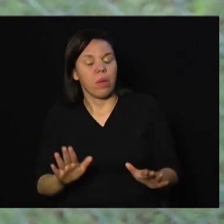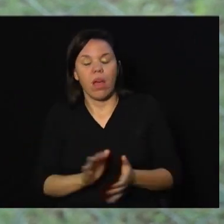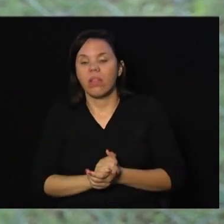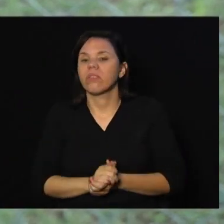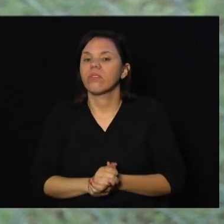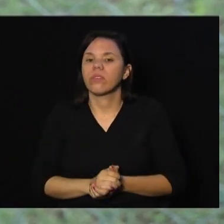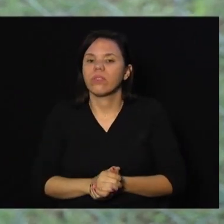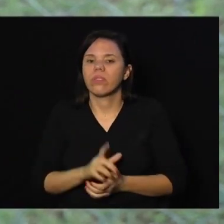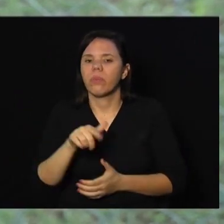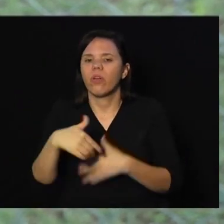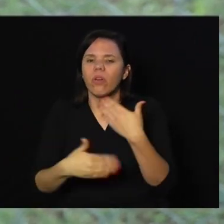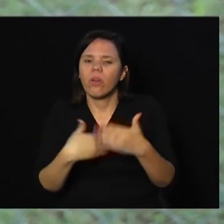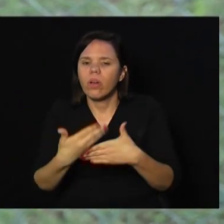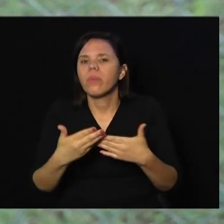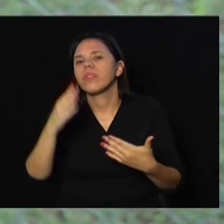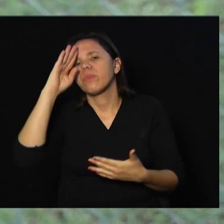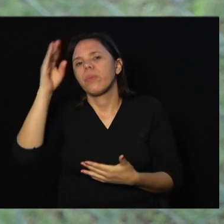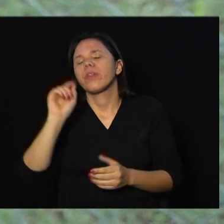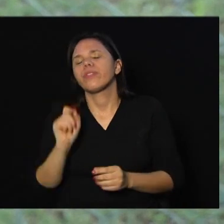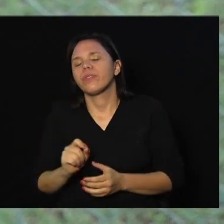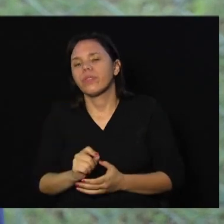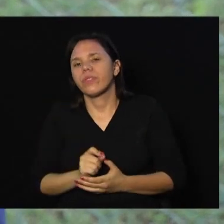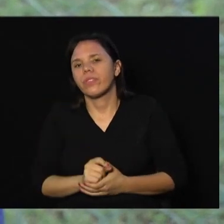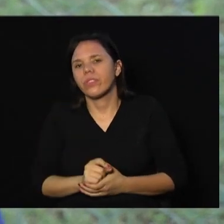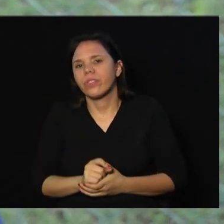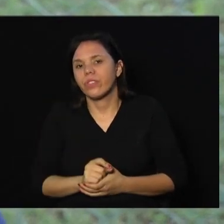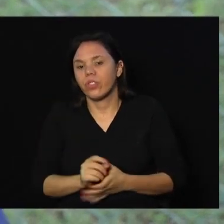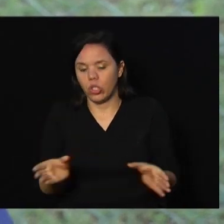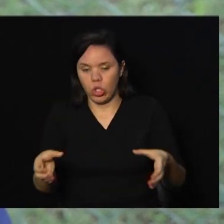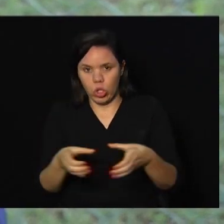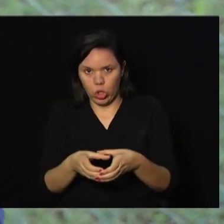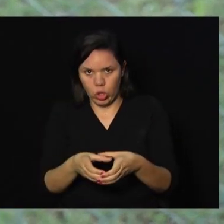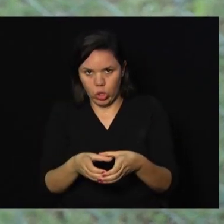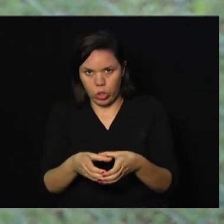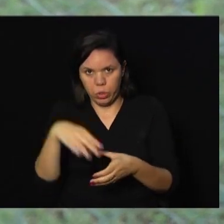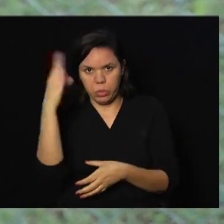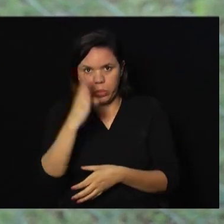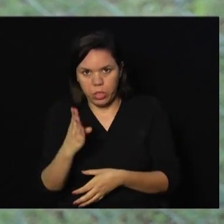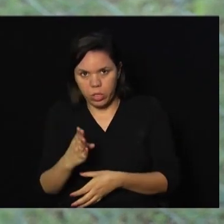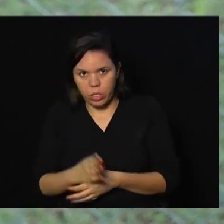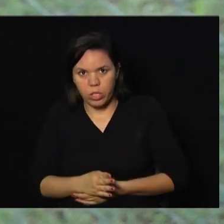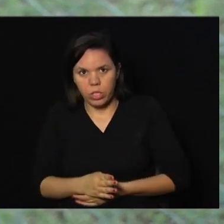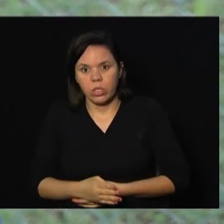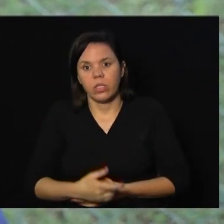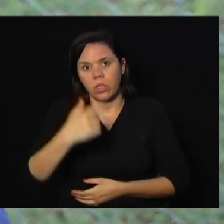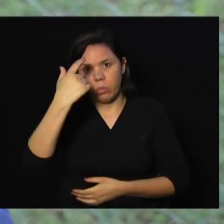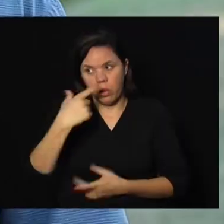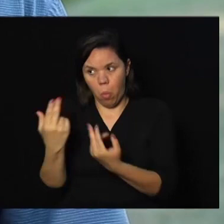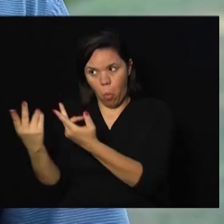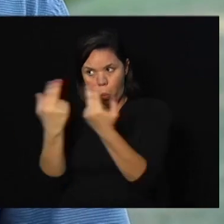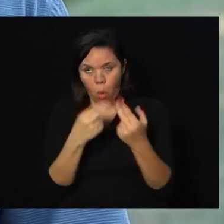chega principalmente em seleção brasileira, ele tem que se colocar, né, no mesmo nível dos